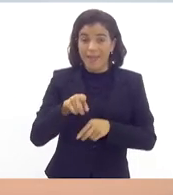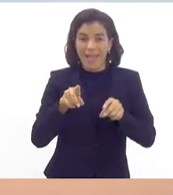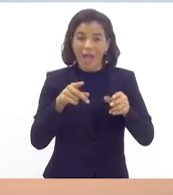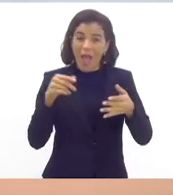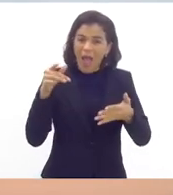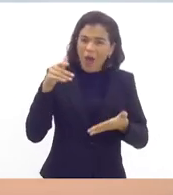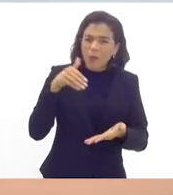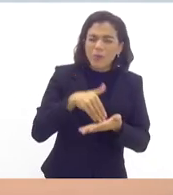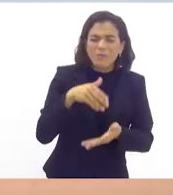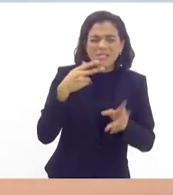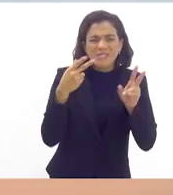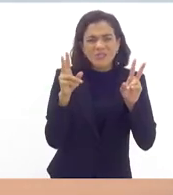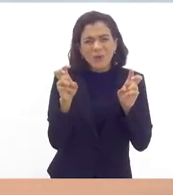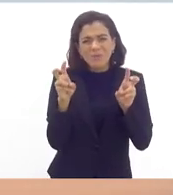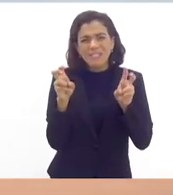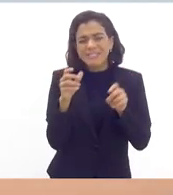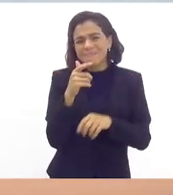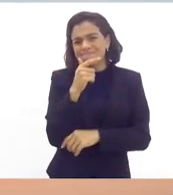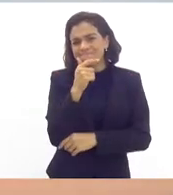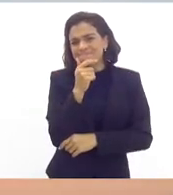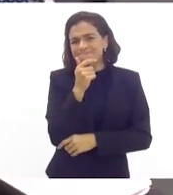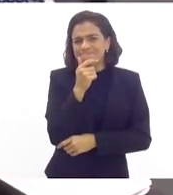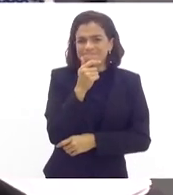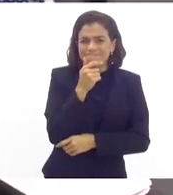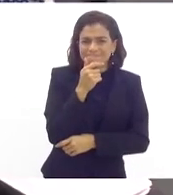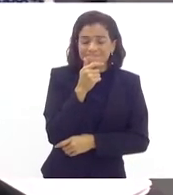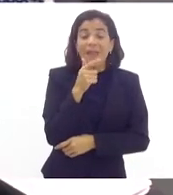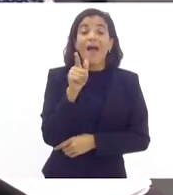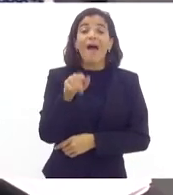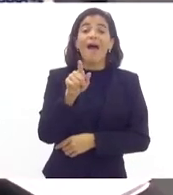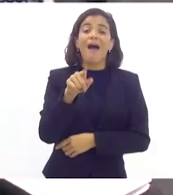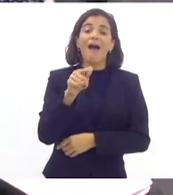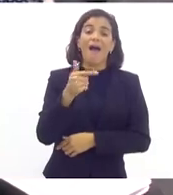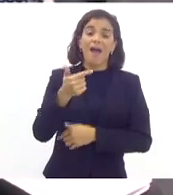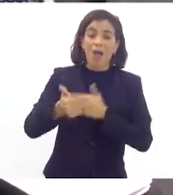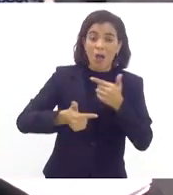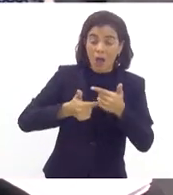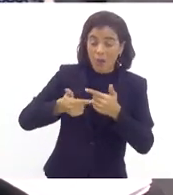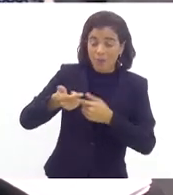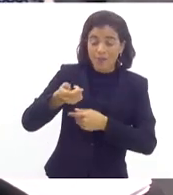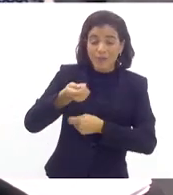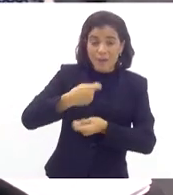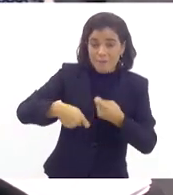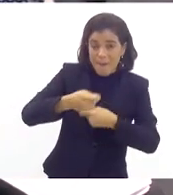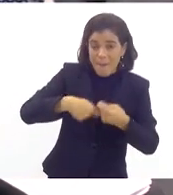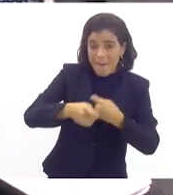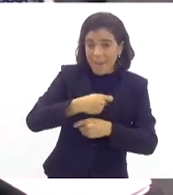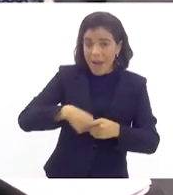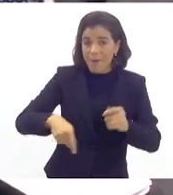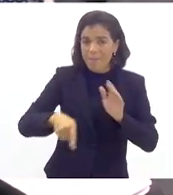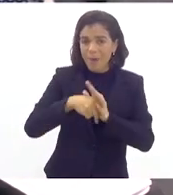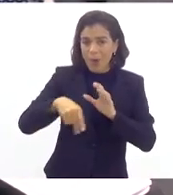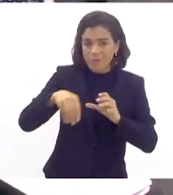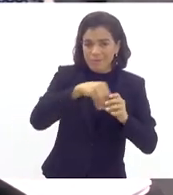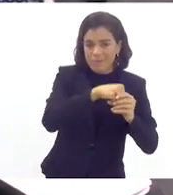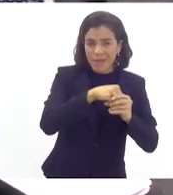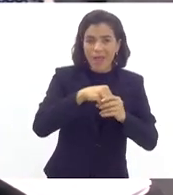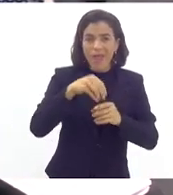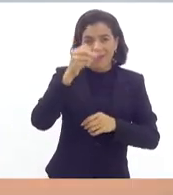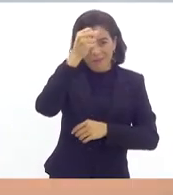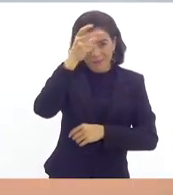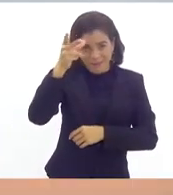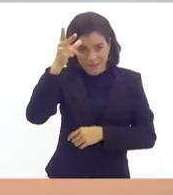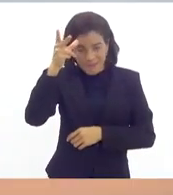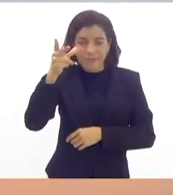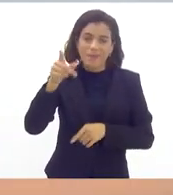última questão, era sobre... Operação interna interestadual. Então, tem um problema que é o seguinte, a operação